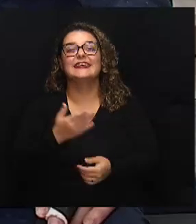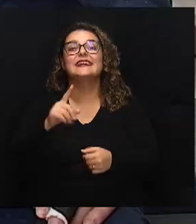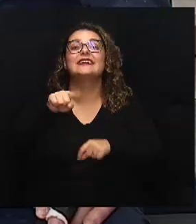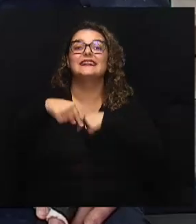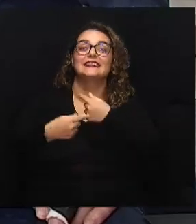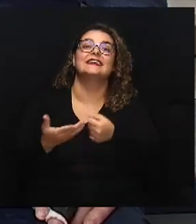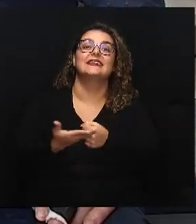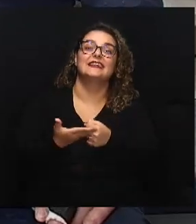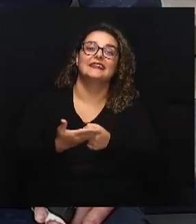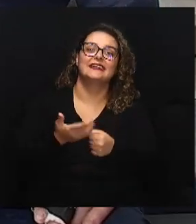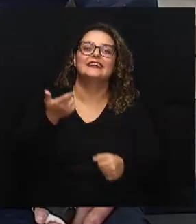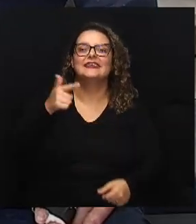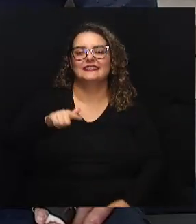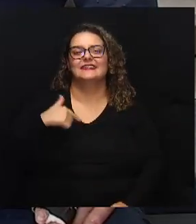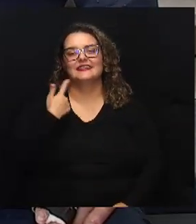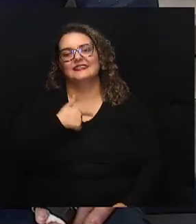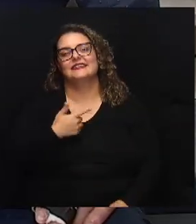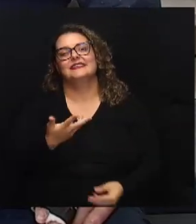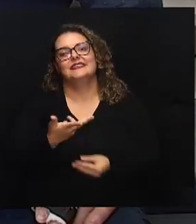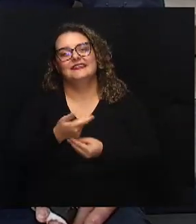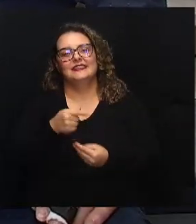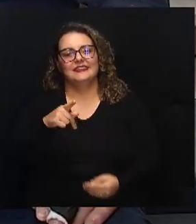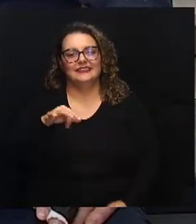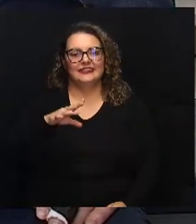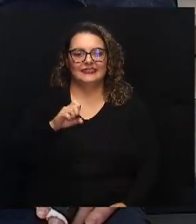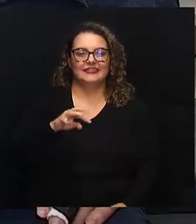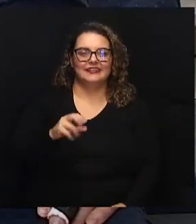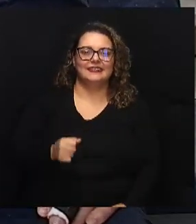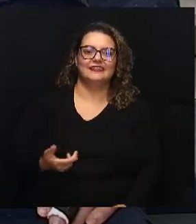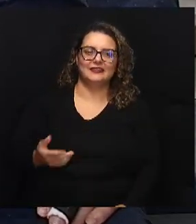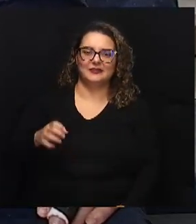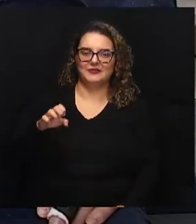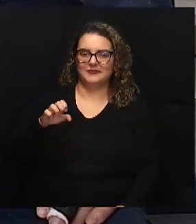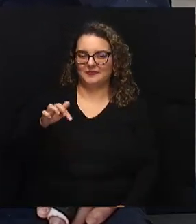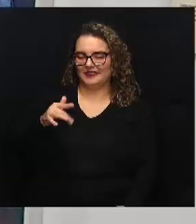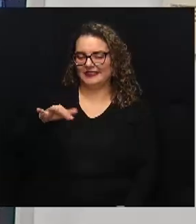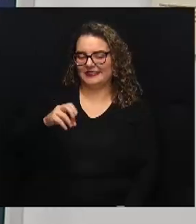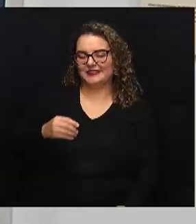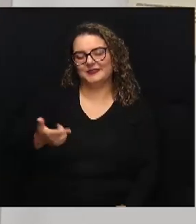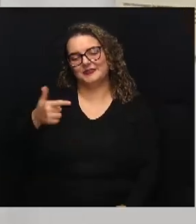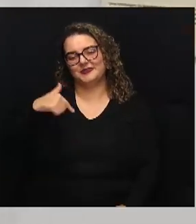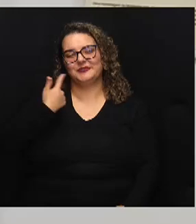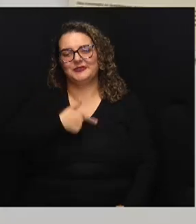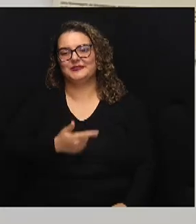próximo bloco a gente continua com artes plásticas com Egas Francisco. Fica com a gente.